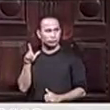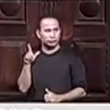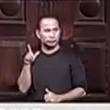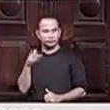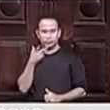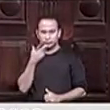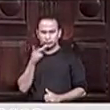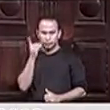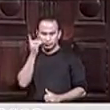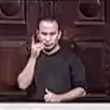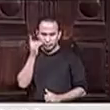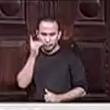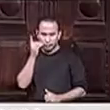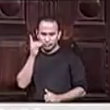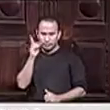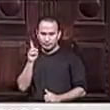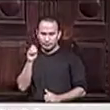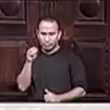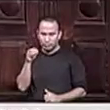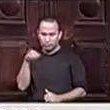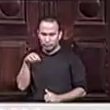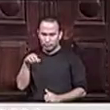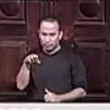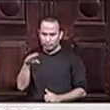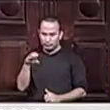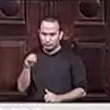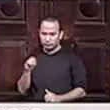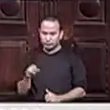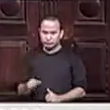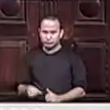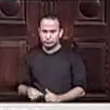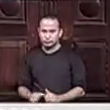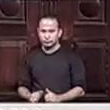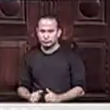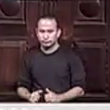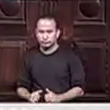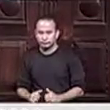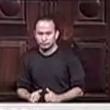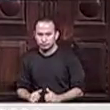favor, deputado Paulo Ramos.